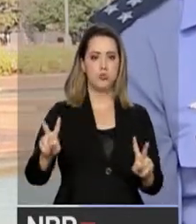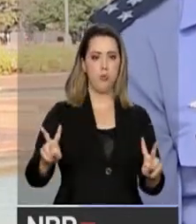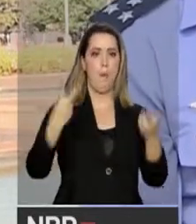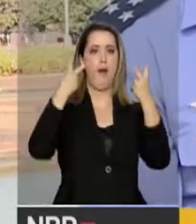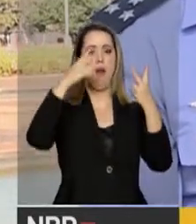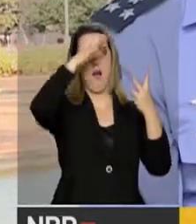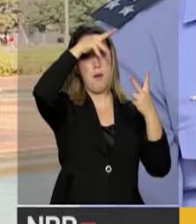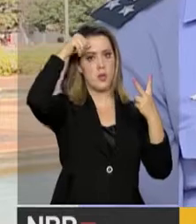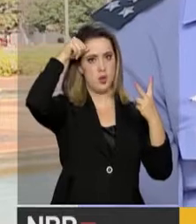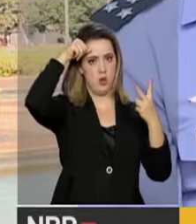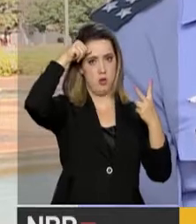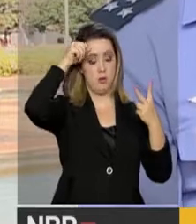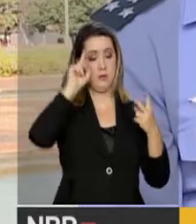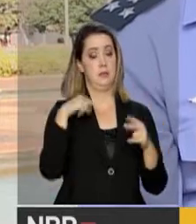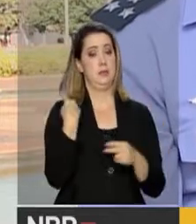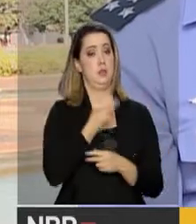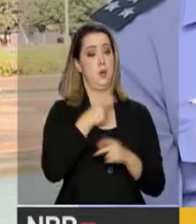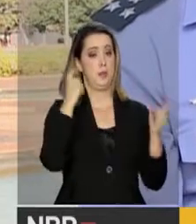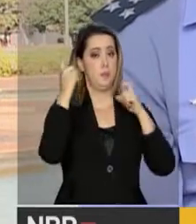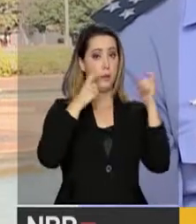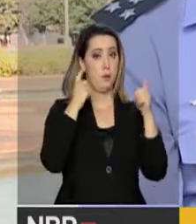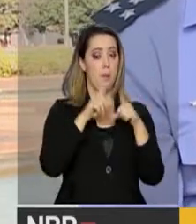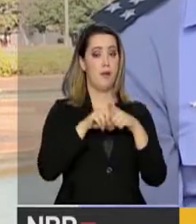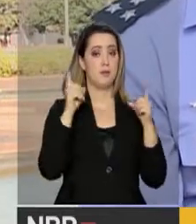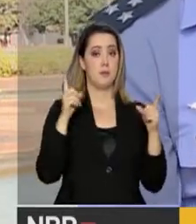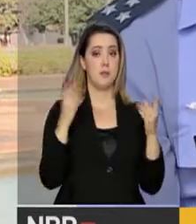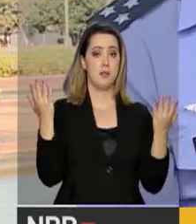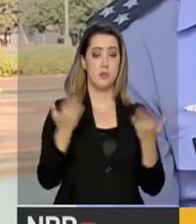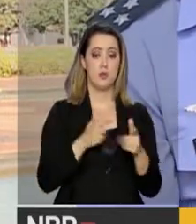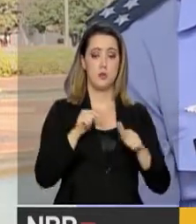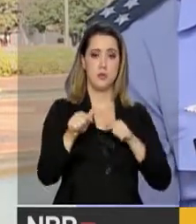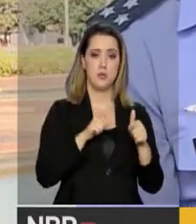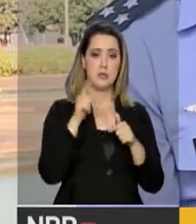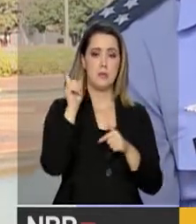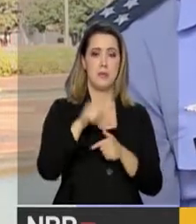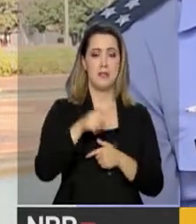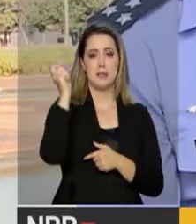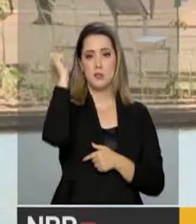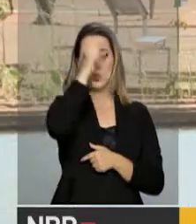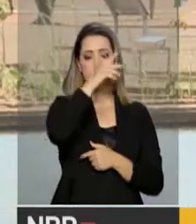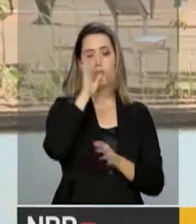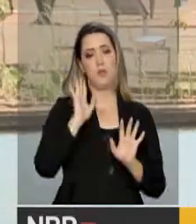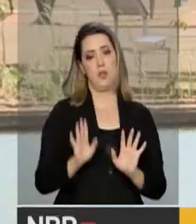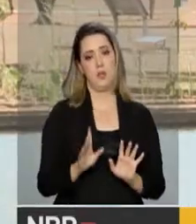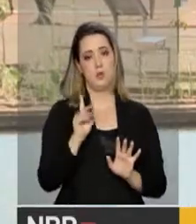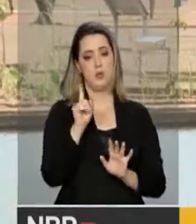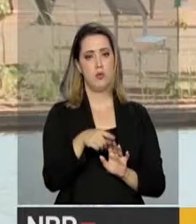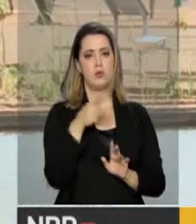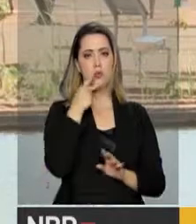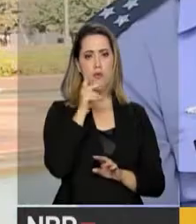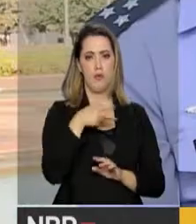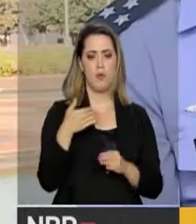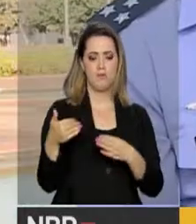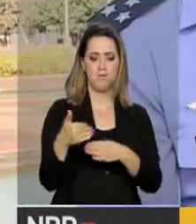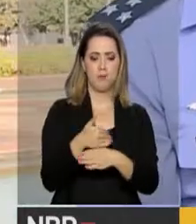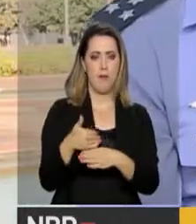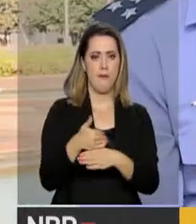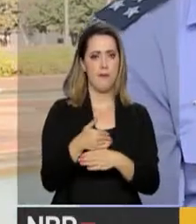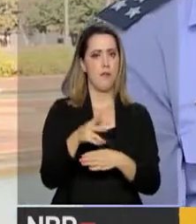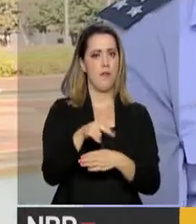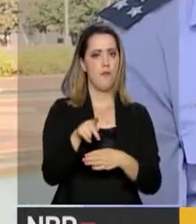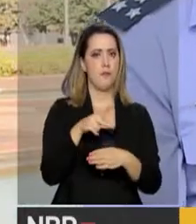realmente preocupados. Mas as ações de região amazônica, as dificuldades, nos remetem ao que a gente já comentou em termos de fronteiras,